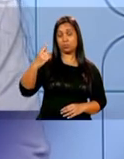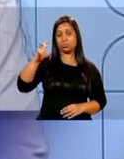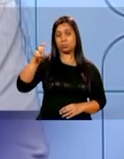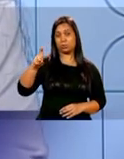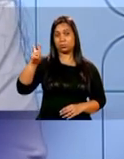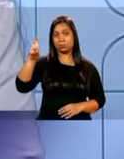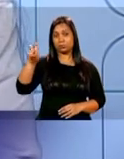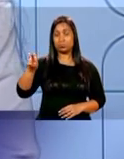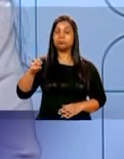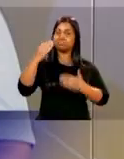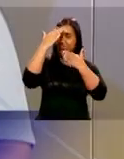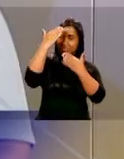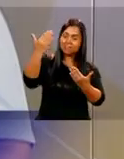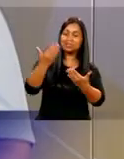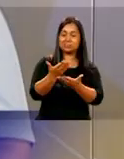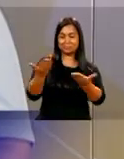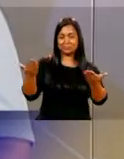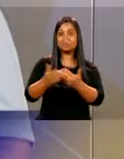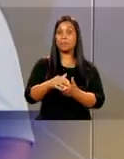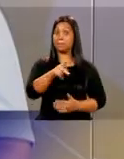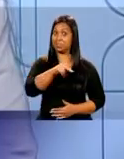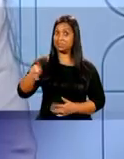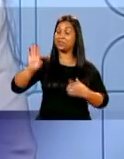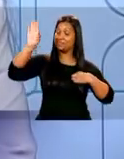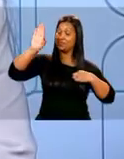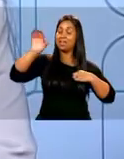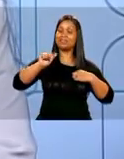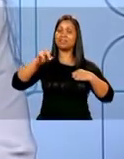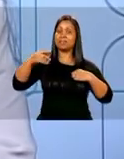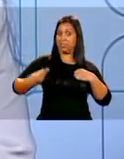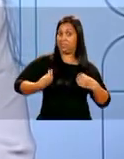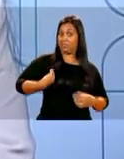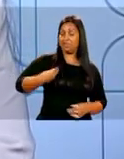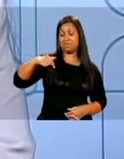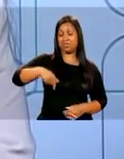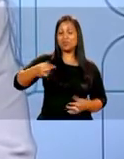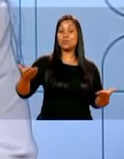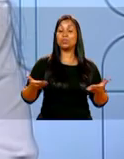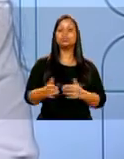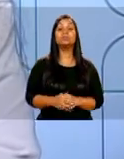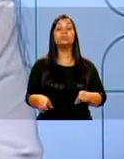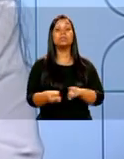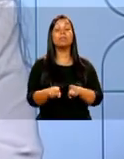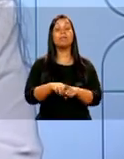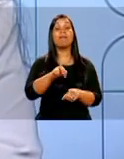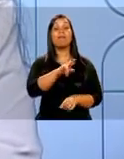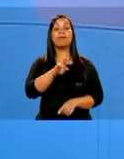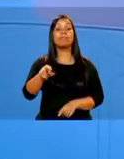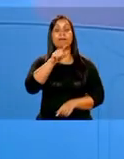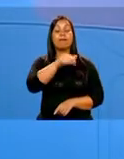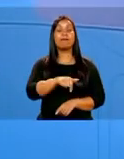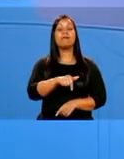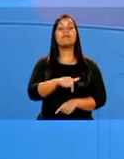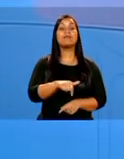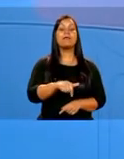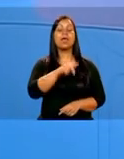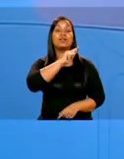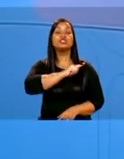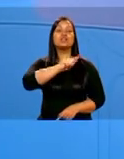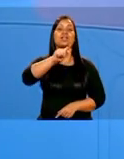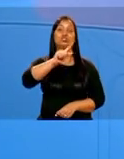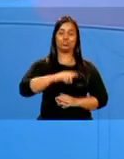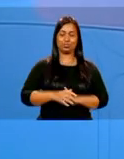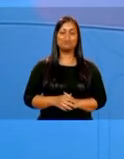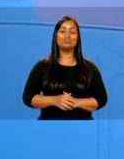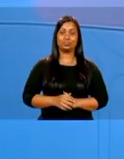17-3201-1515. Eu quero agradecer muito a Adriane Cirelli, que é a presidente voluntária da ACD, que esteve aqui com a gente hoje, e o Éder Jacob de Souza, o